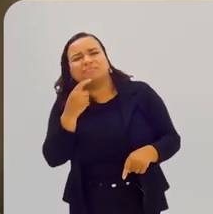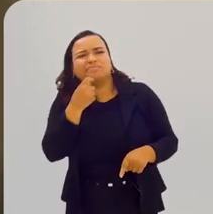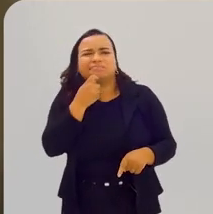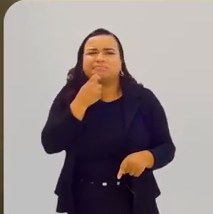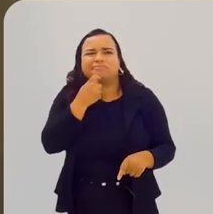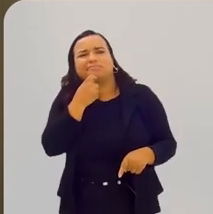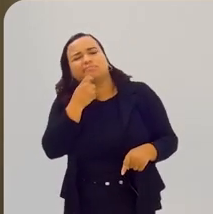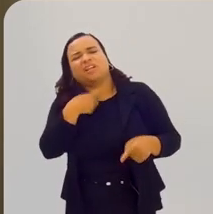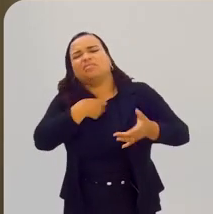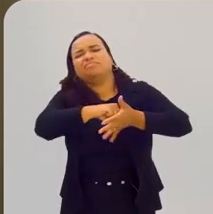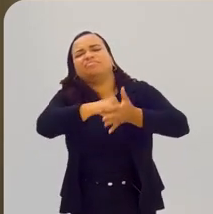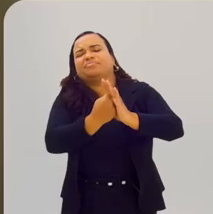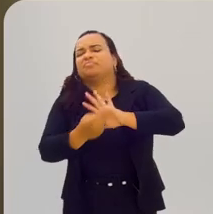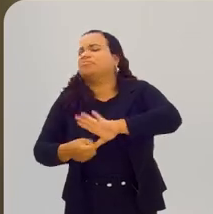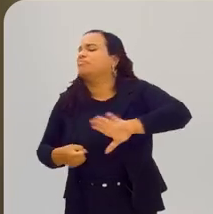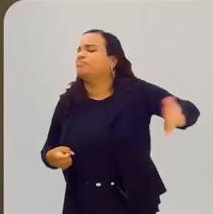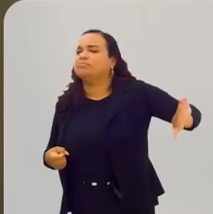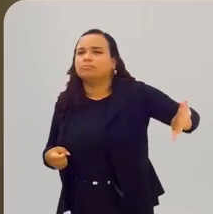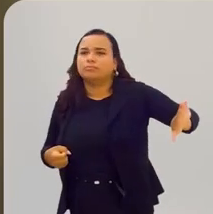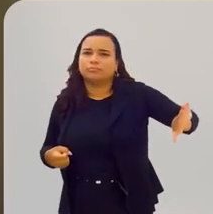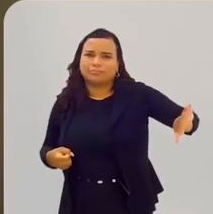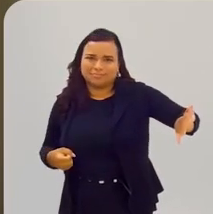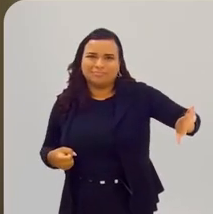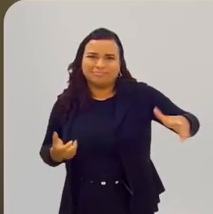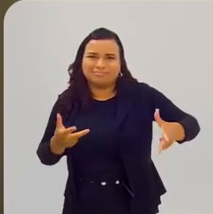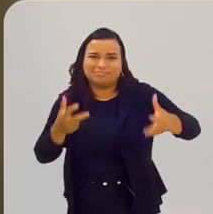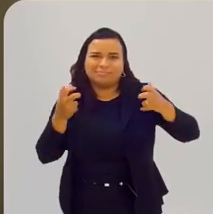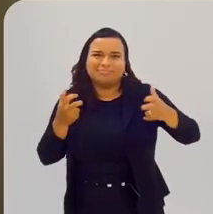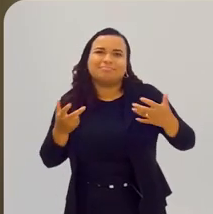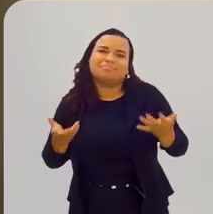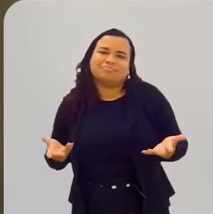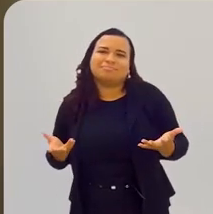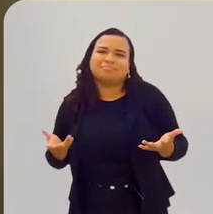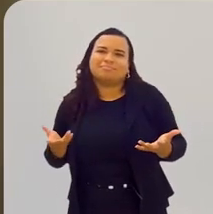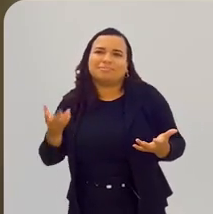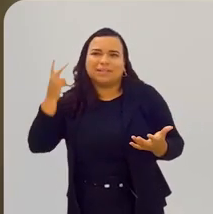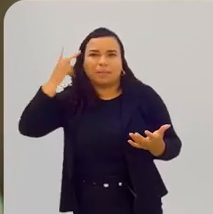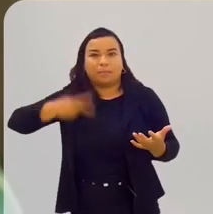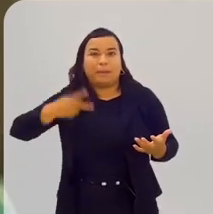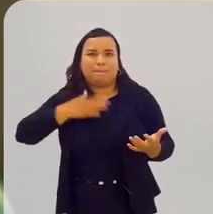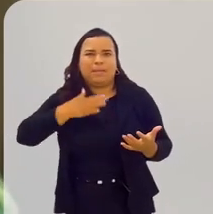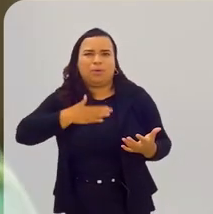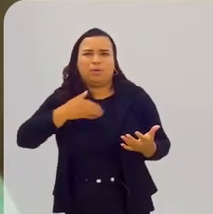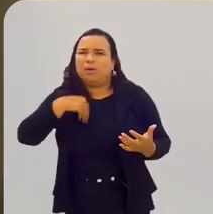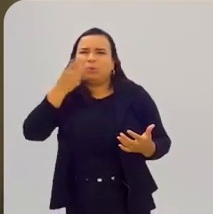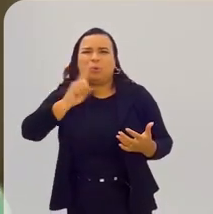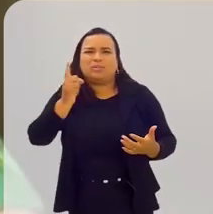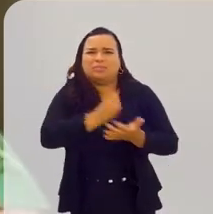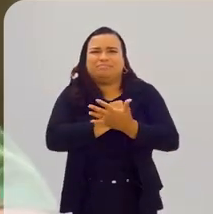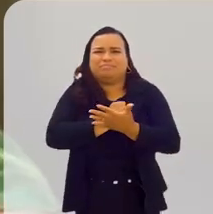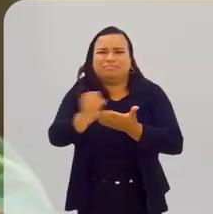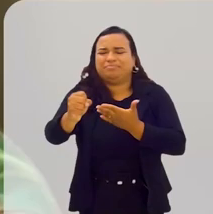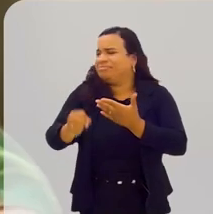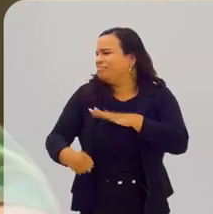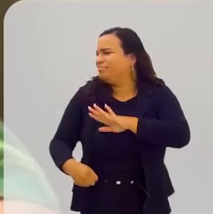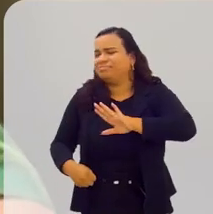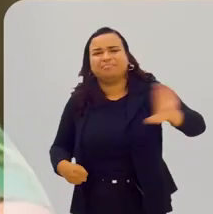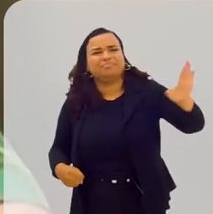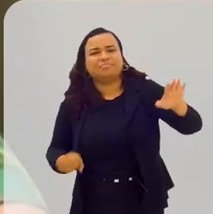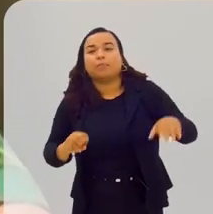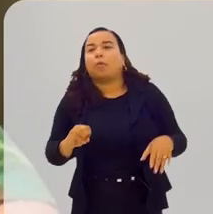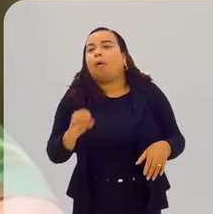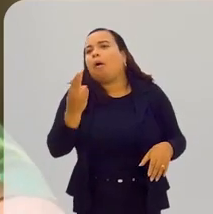entendeu e aquilo sabe e aquilo ali se é comigo eu não vou conseguir aquilo